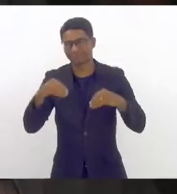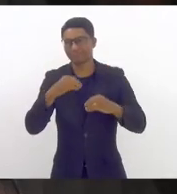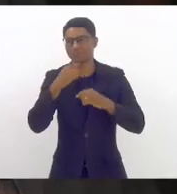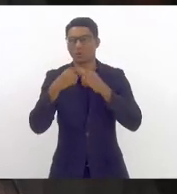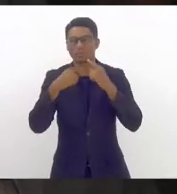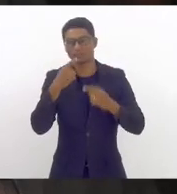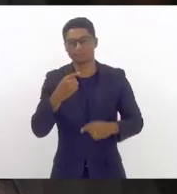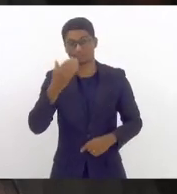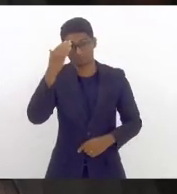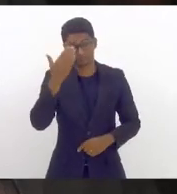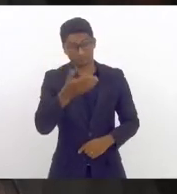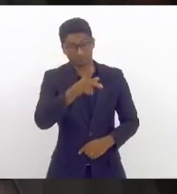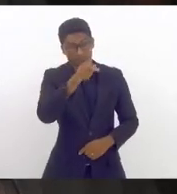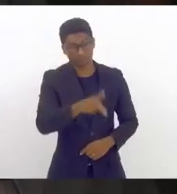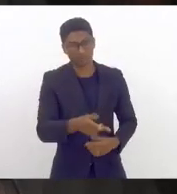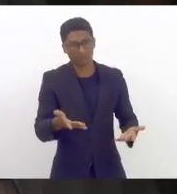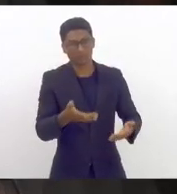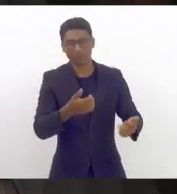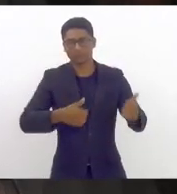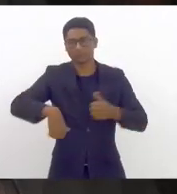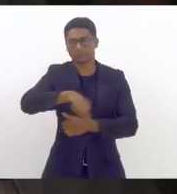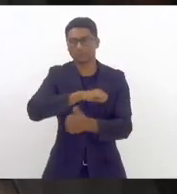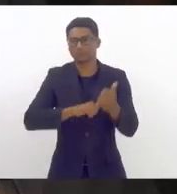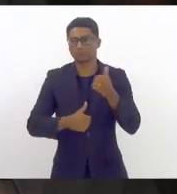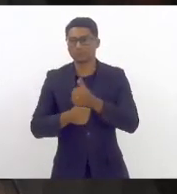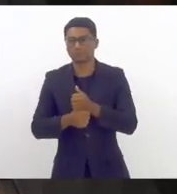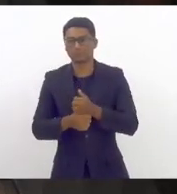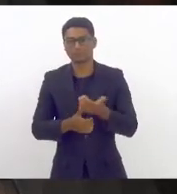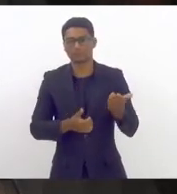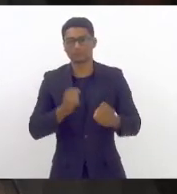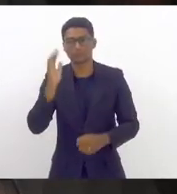para vossa excelência fazer o uso da palavra